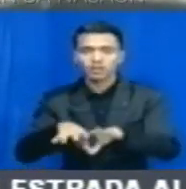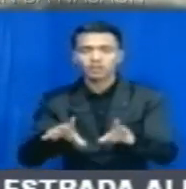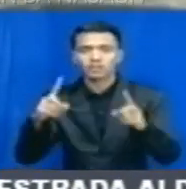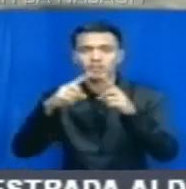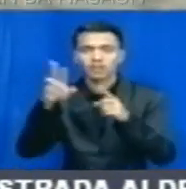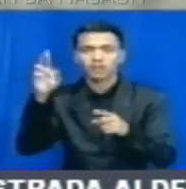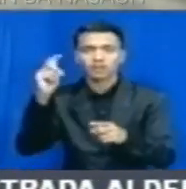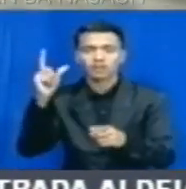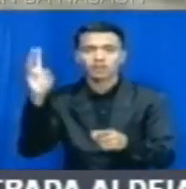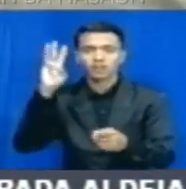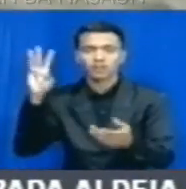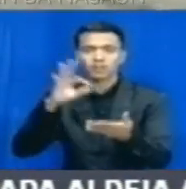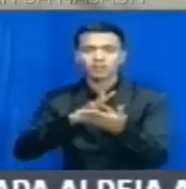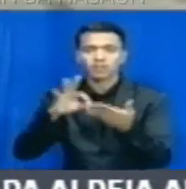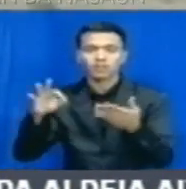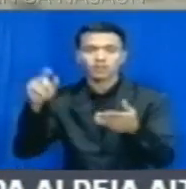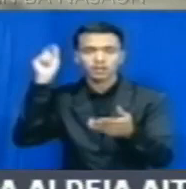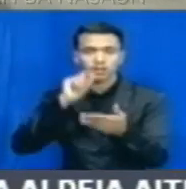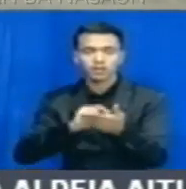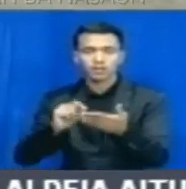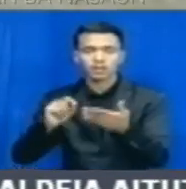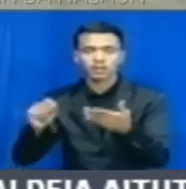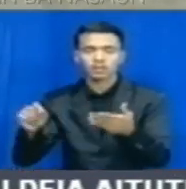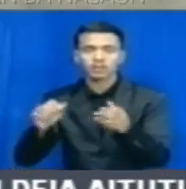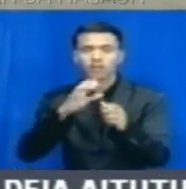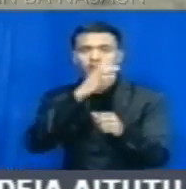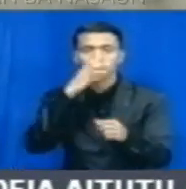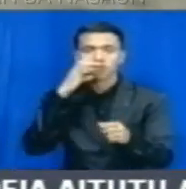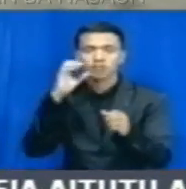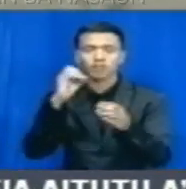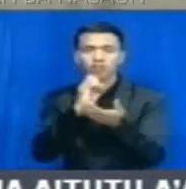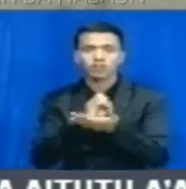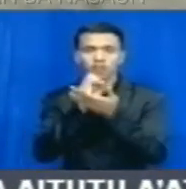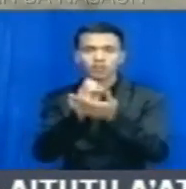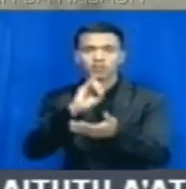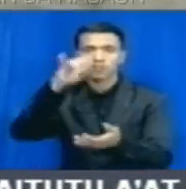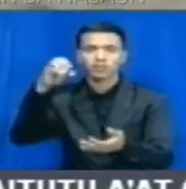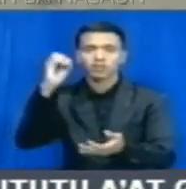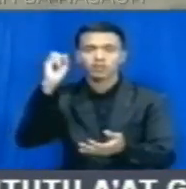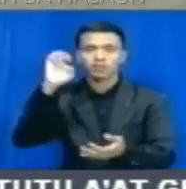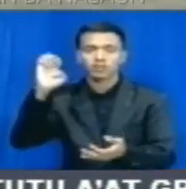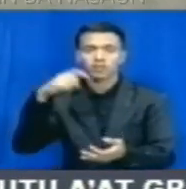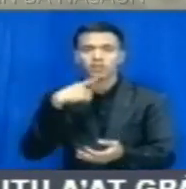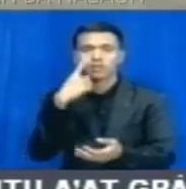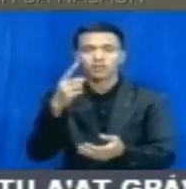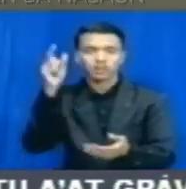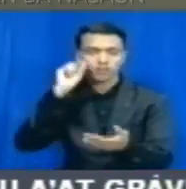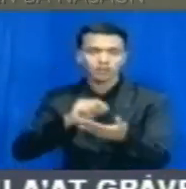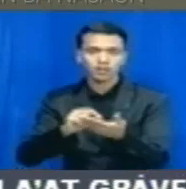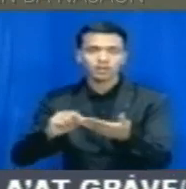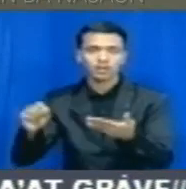Ba RTTeli quarta-feira ne Secretariado Regional Agricultura Oikusi, Zuze Etahateten,